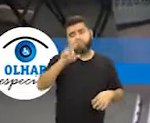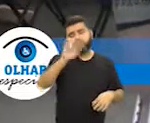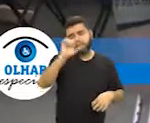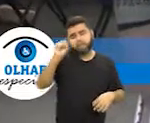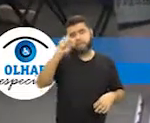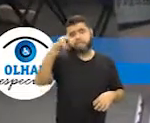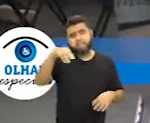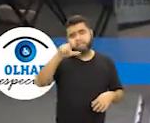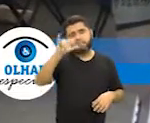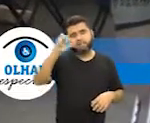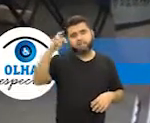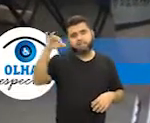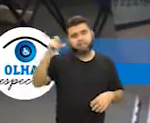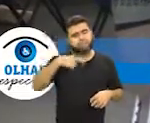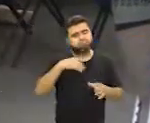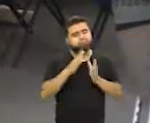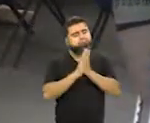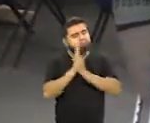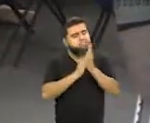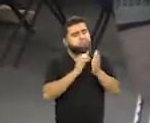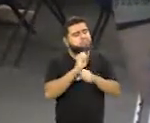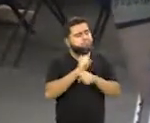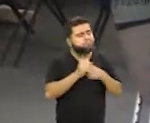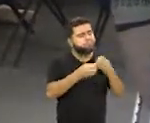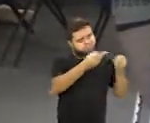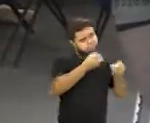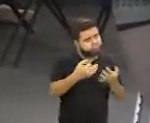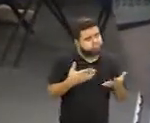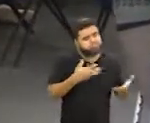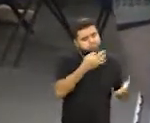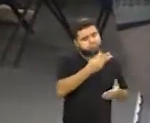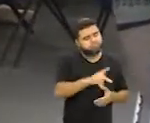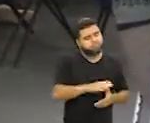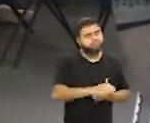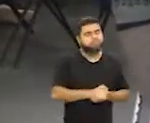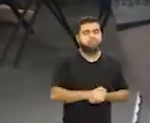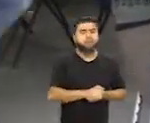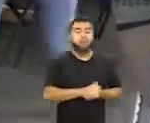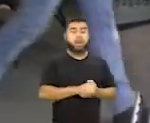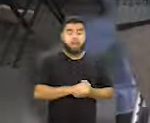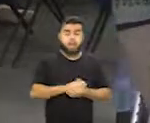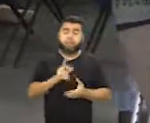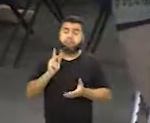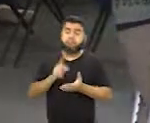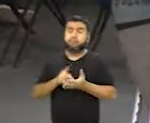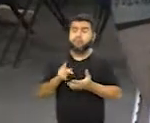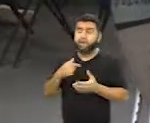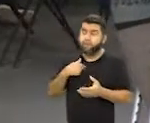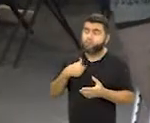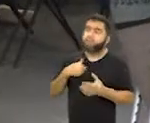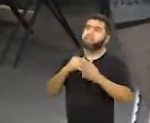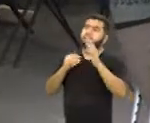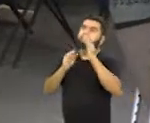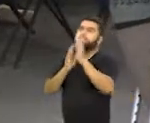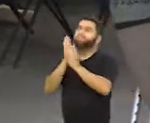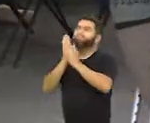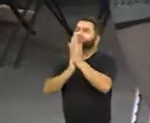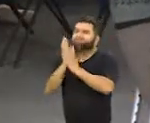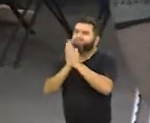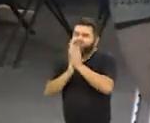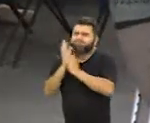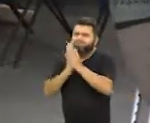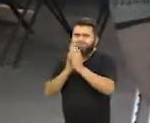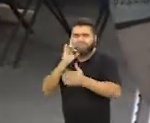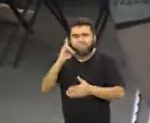estamos ansiosos aguardando, né? Com certeza. Esse evento, na verdade, ele foi aguardado por mim com muita